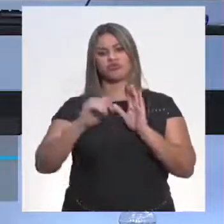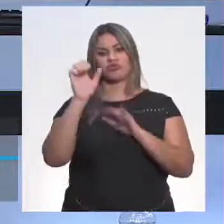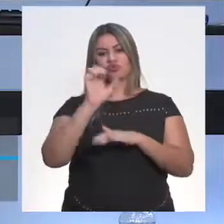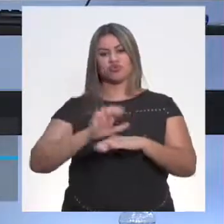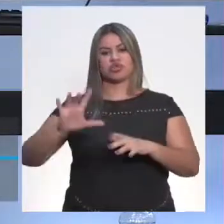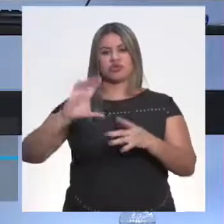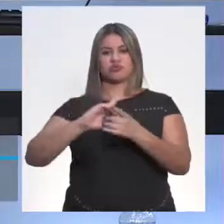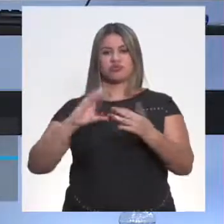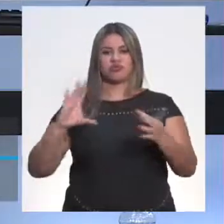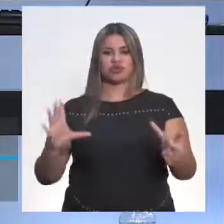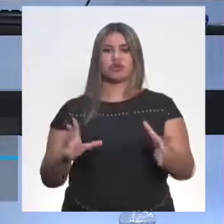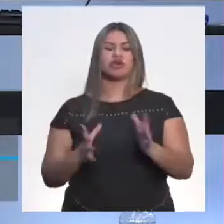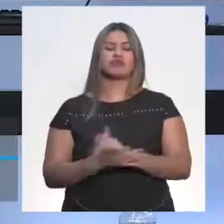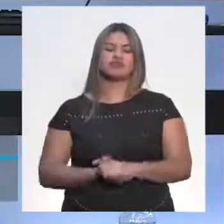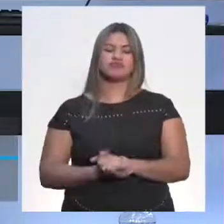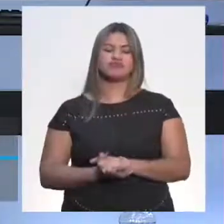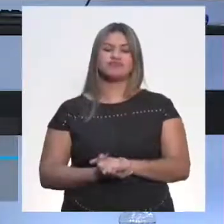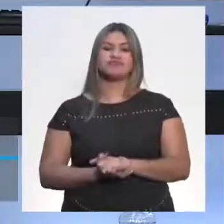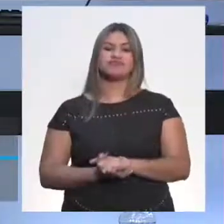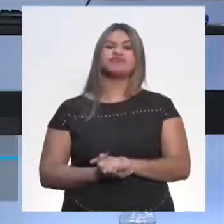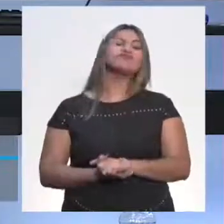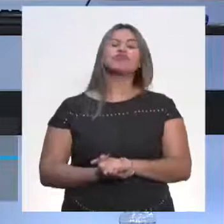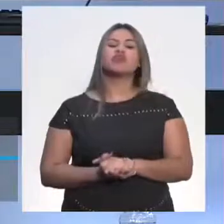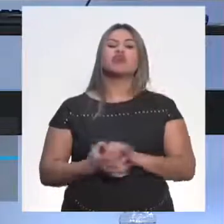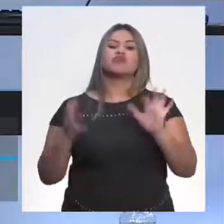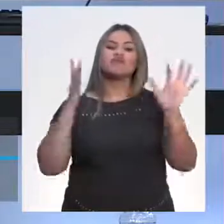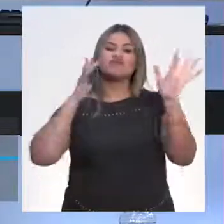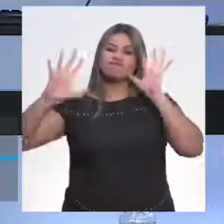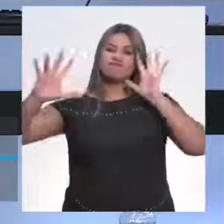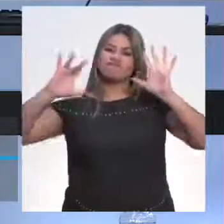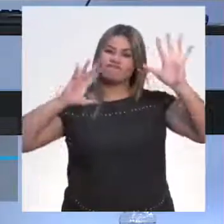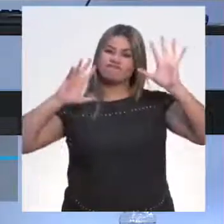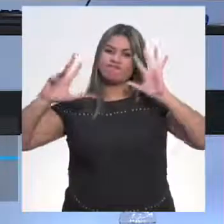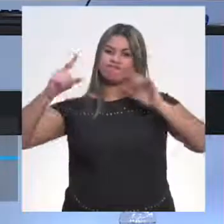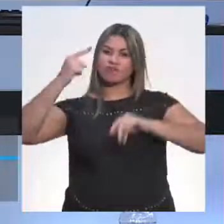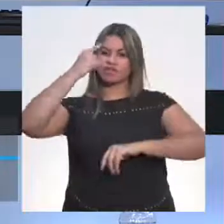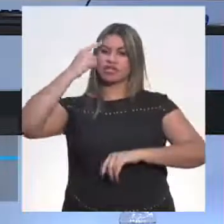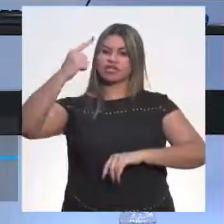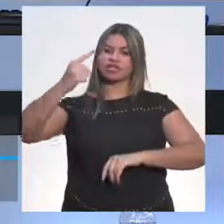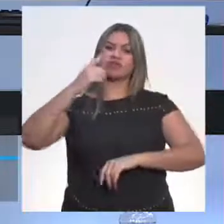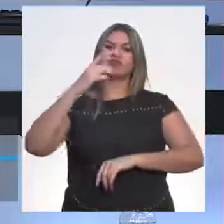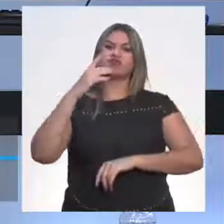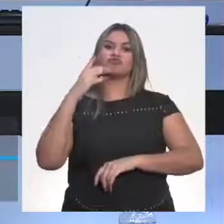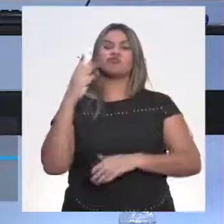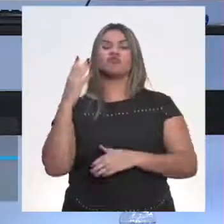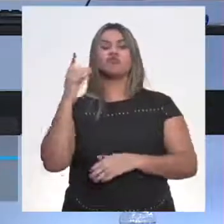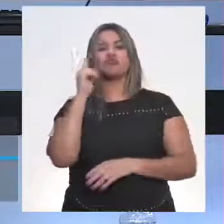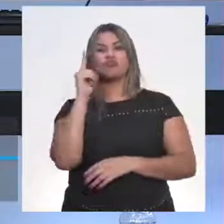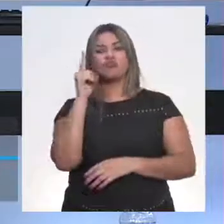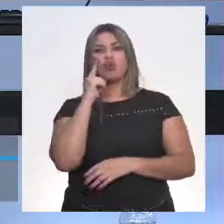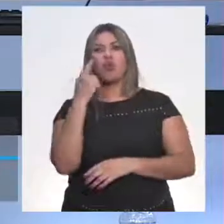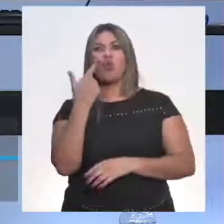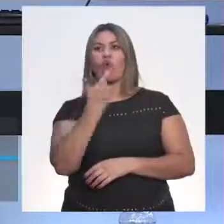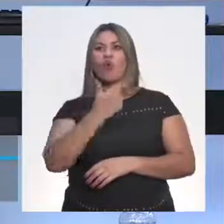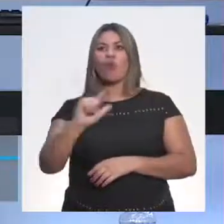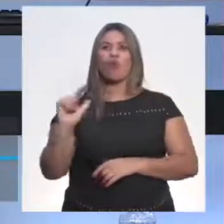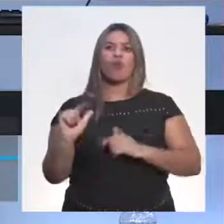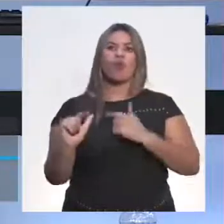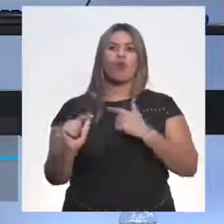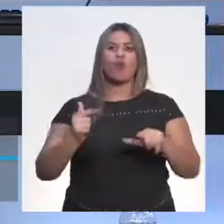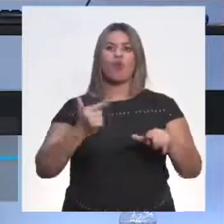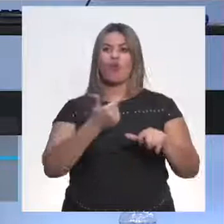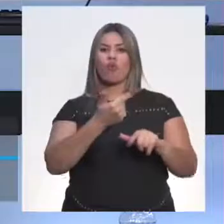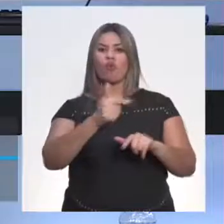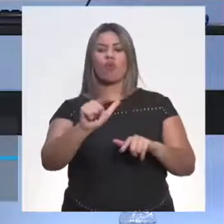de um estado democrático então fazer essa reflexão sobre o nosso cotidiano Quais são as outras situações